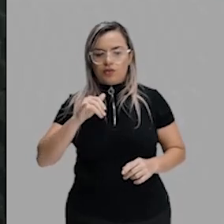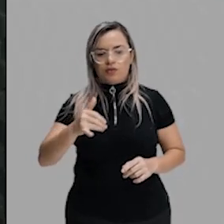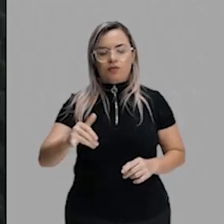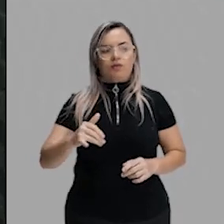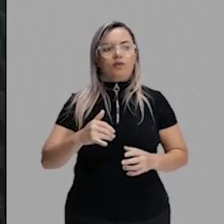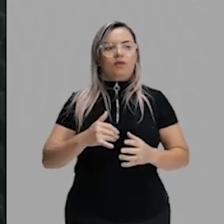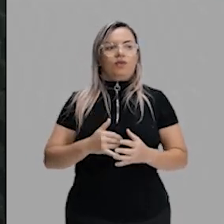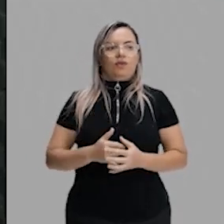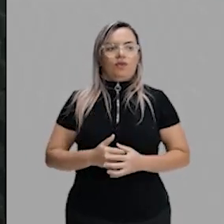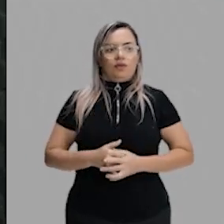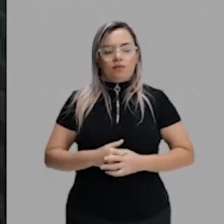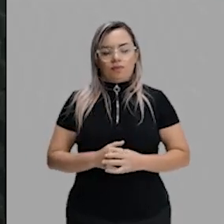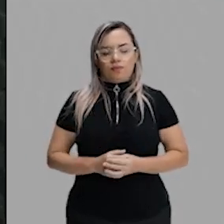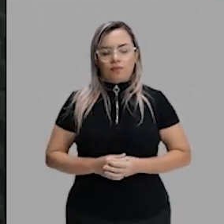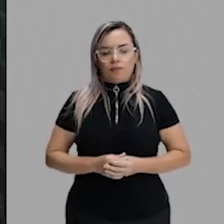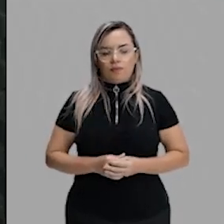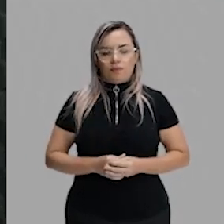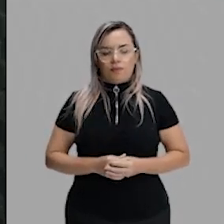corrente